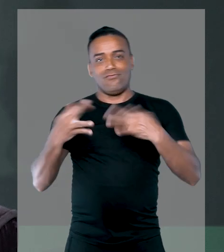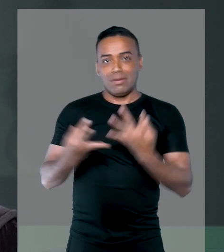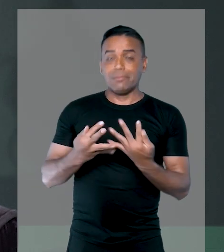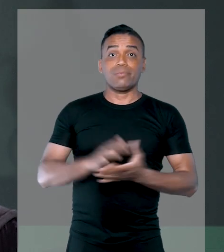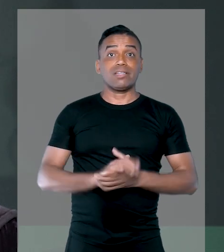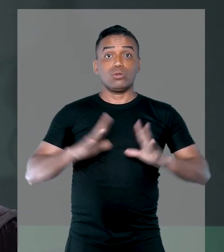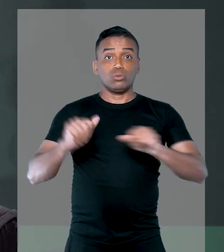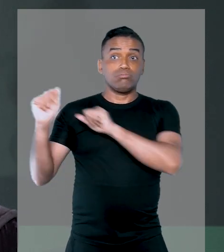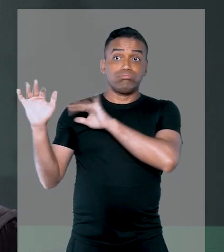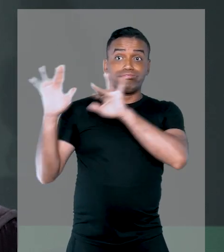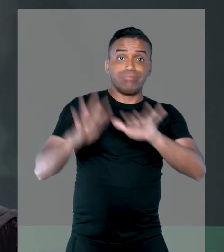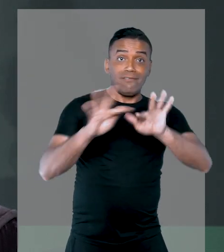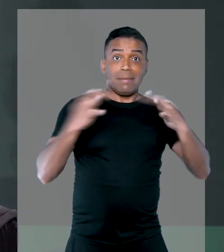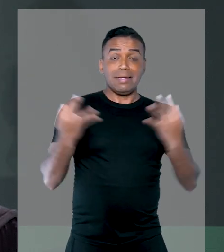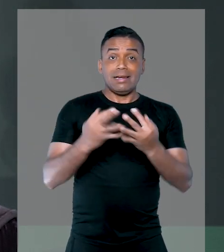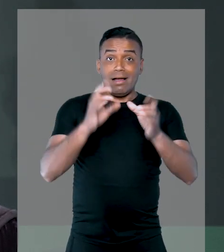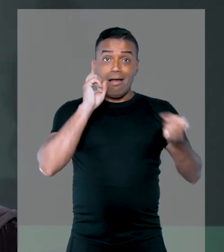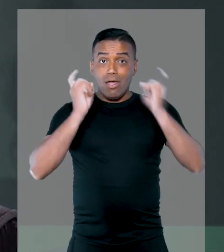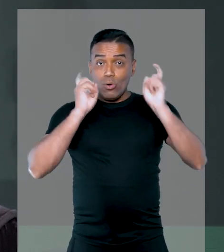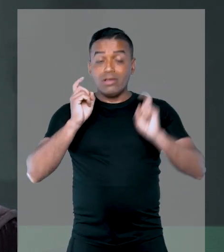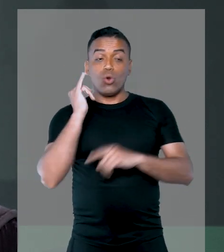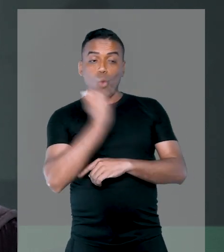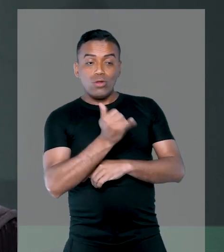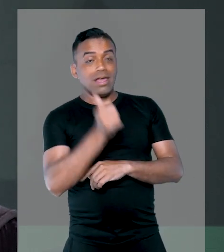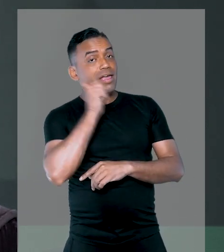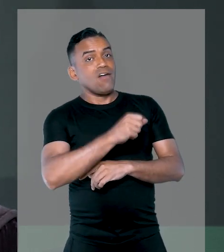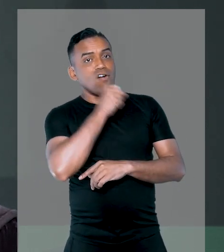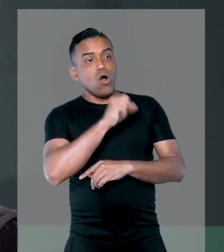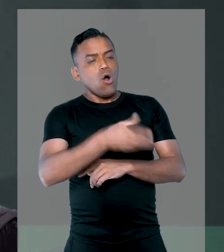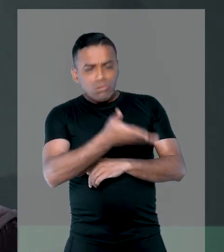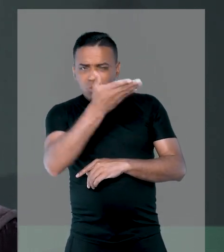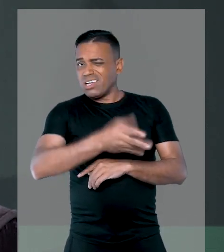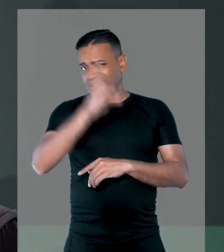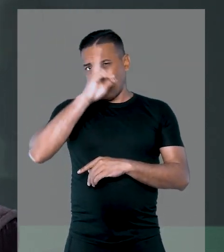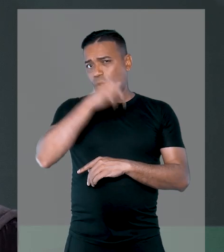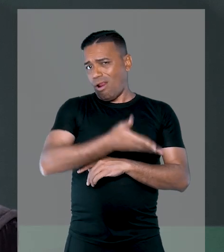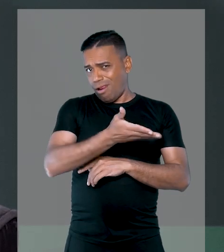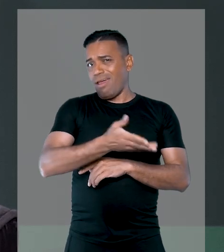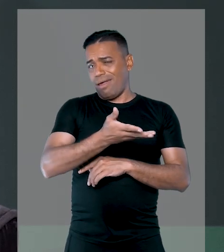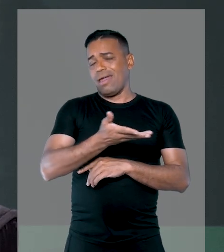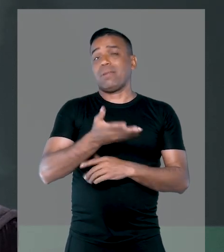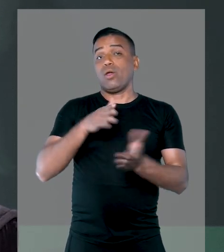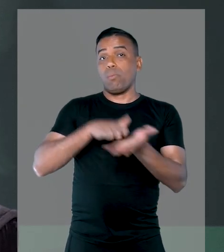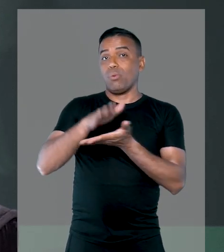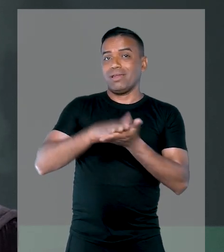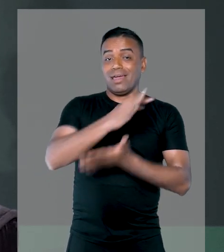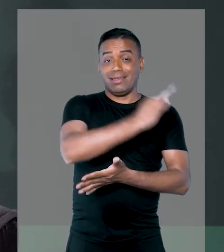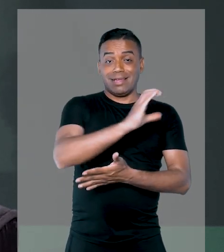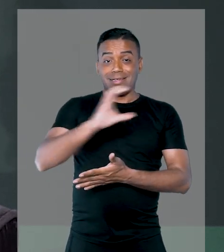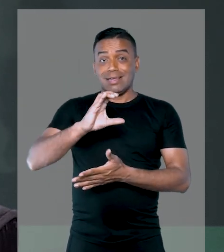quando estava todo mundo lá, eu falei, olha, gente, eu contei para a avó, eu não sei se a avó se lembra e tal, mas eu publiquei o meu